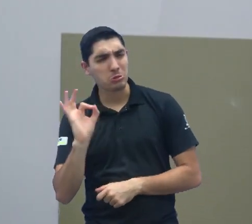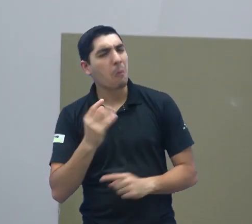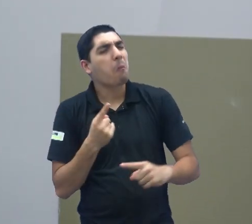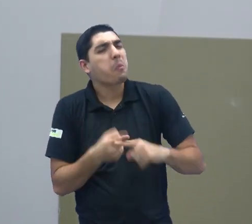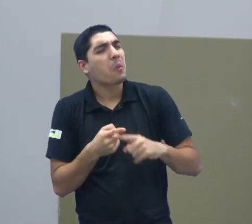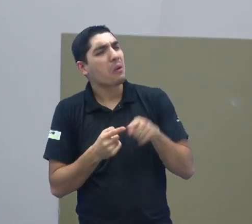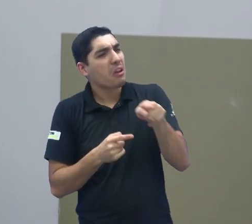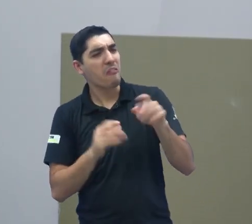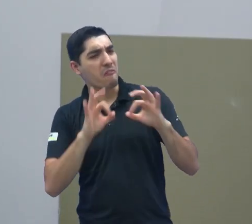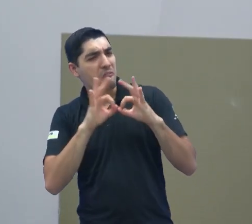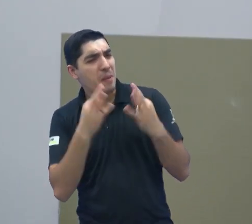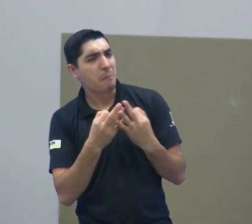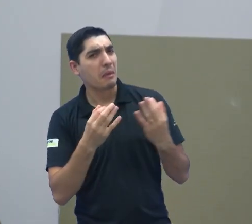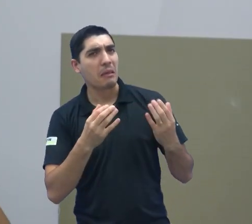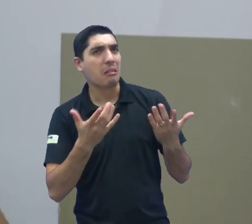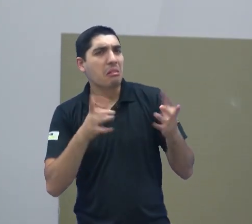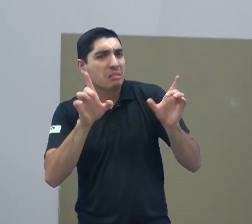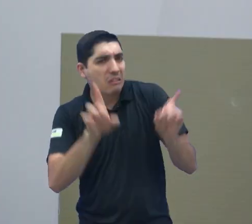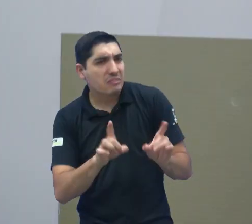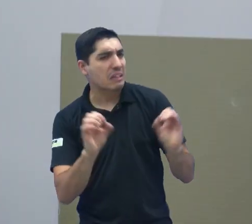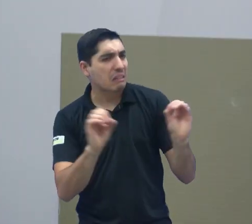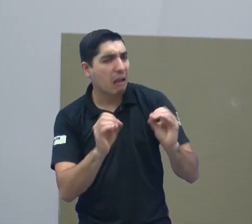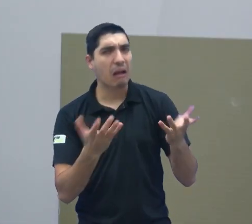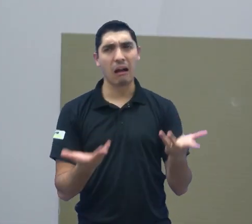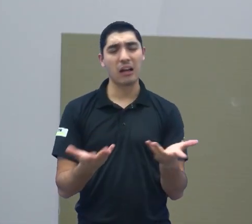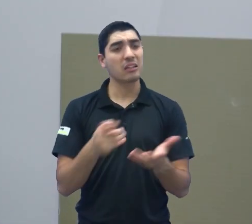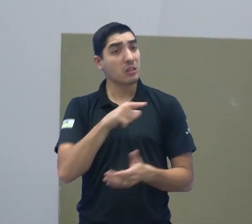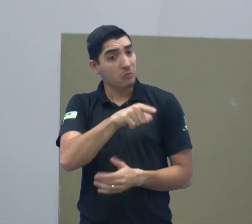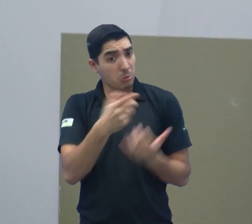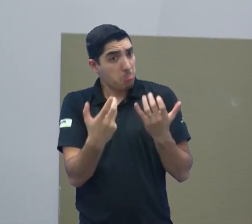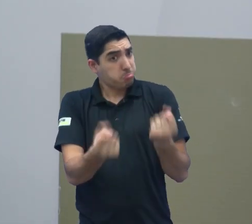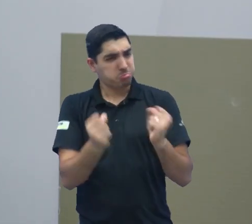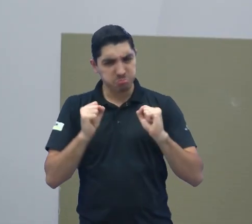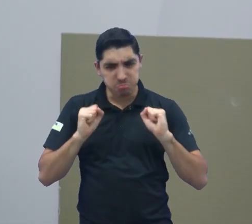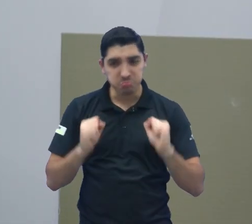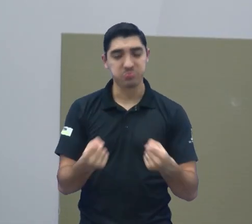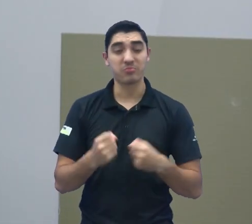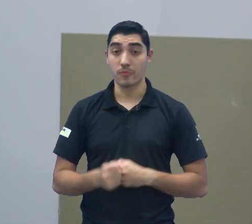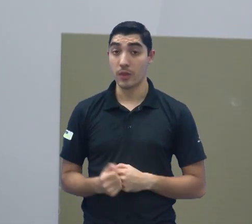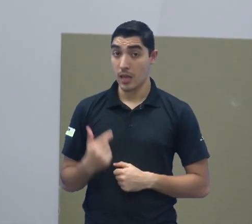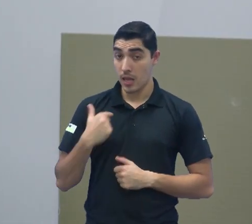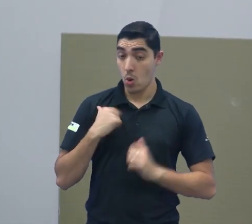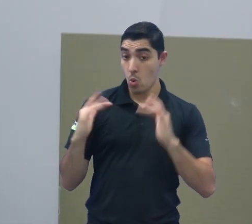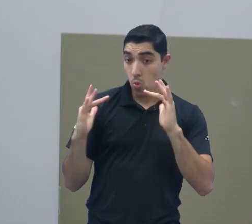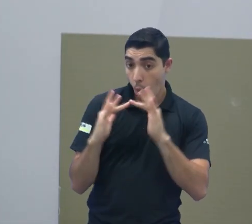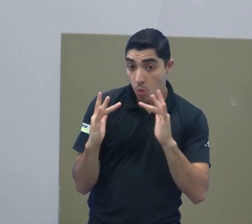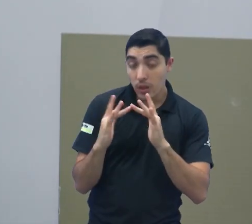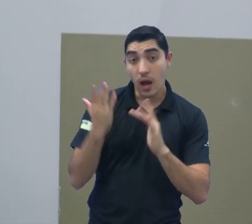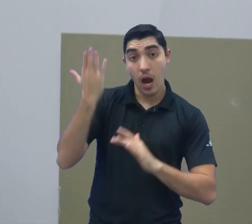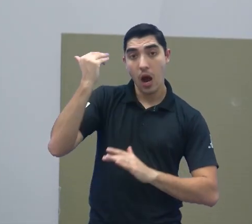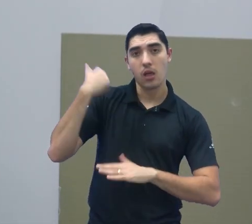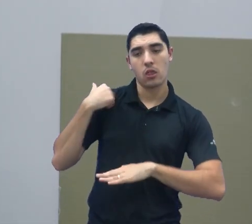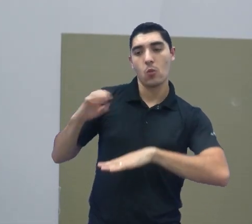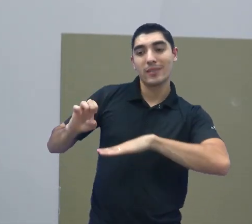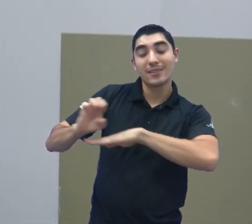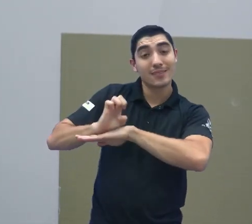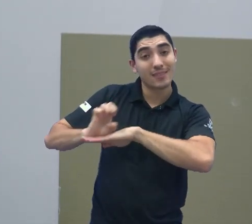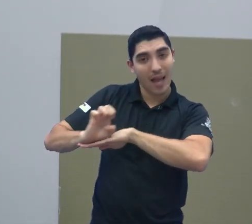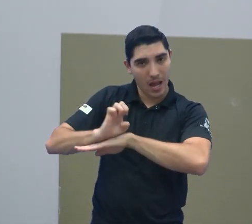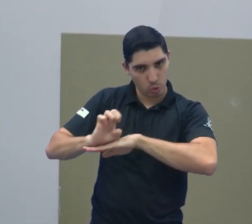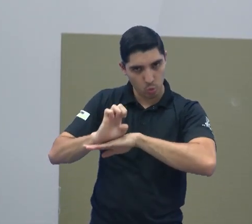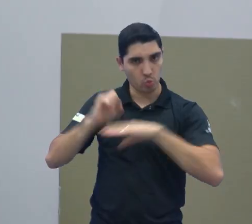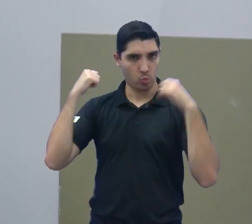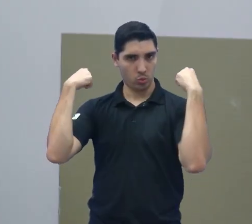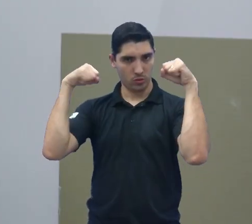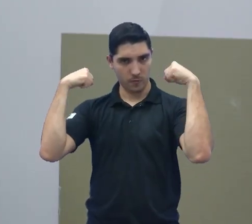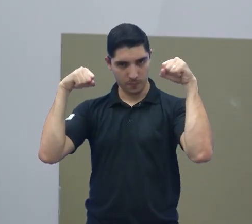familiar com pessoas com deficiência, então muita gente vai por esse caminho. E eu tive esse contato no meu período de estágio, né? Eu fazia estágio de educação física